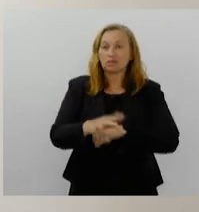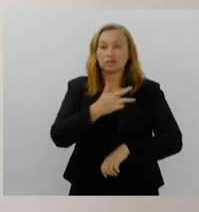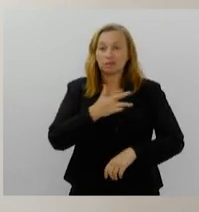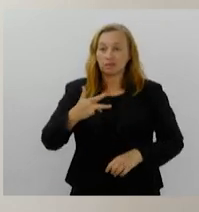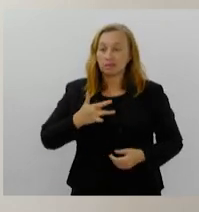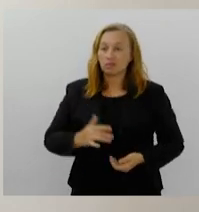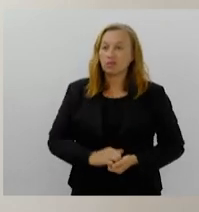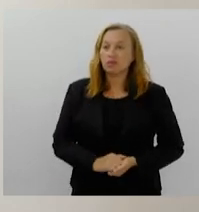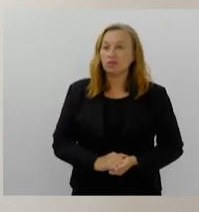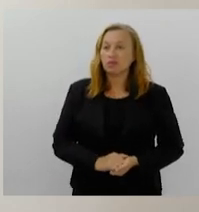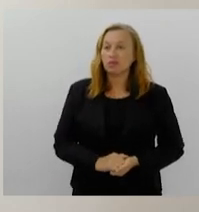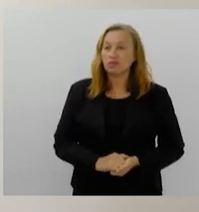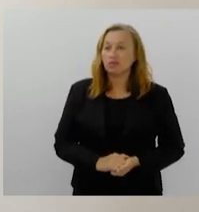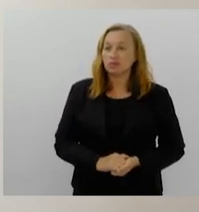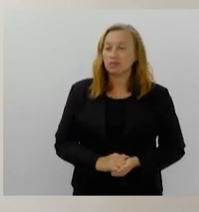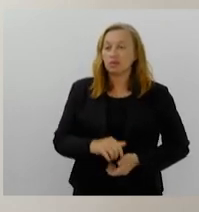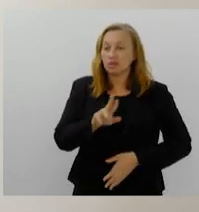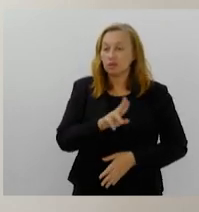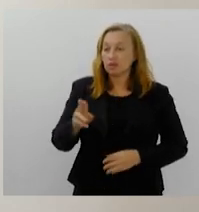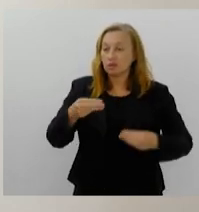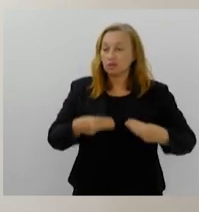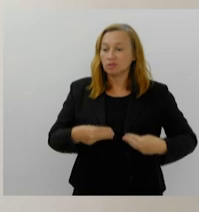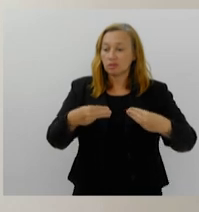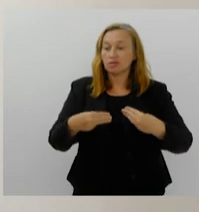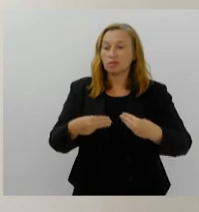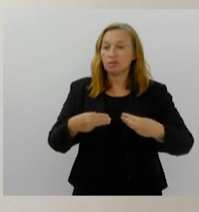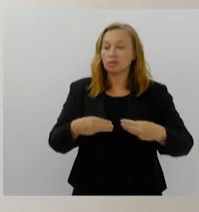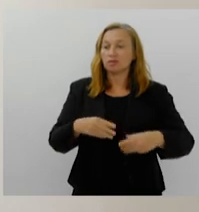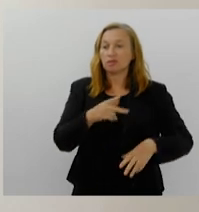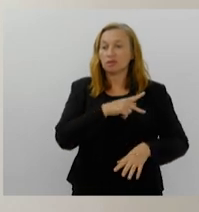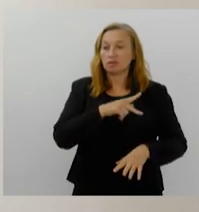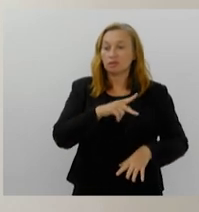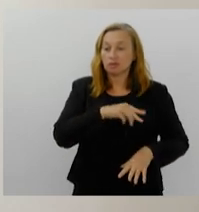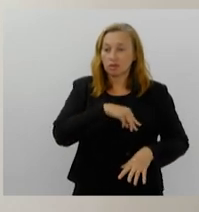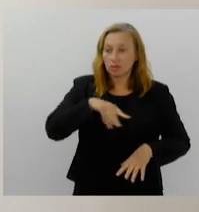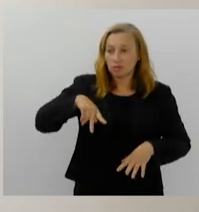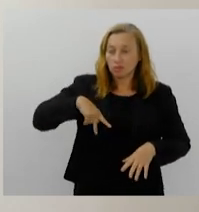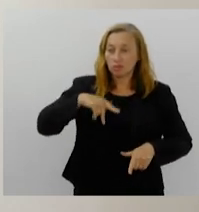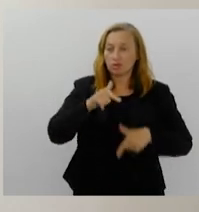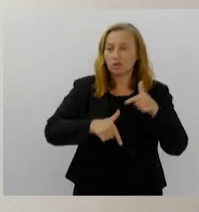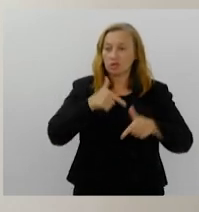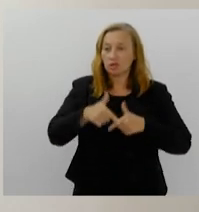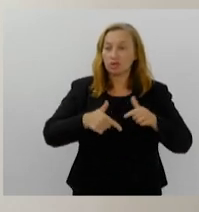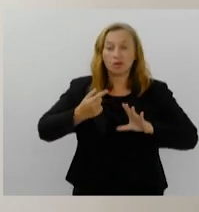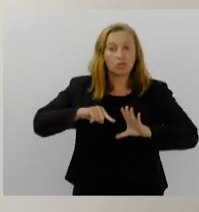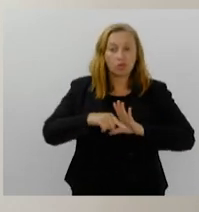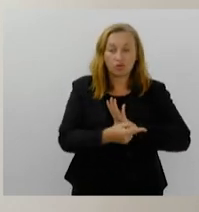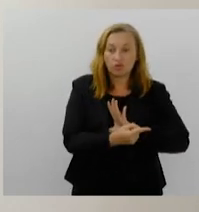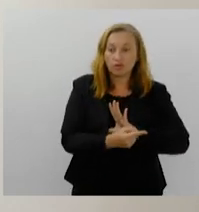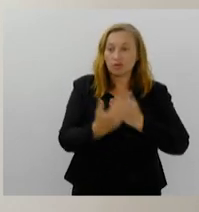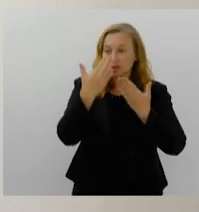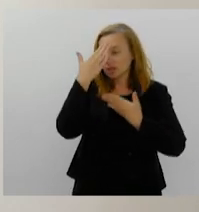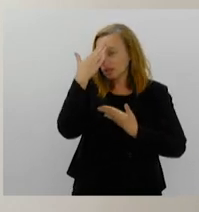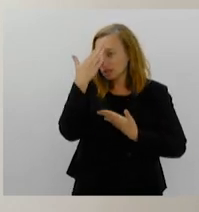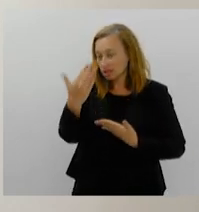saudável. Em nome do Ministério Público do Trabalho, expresso a mais profunda